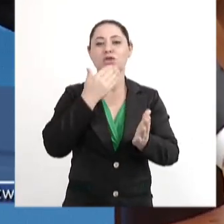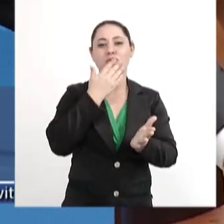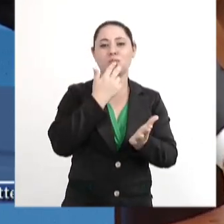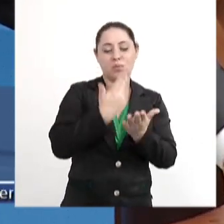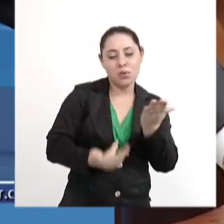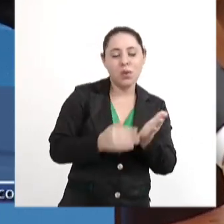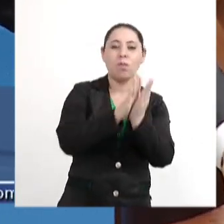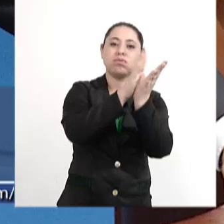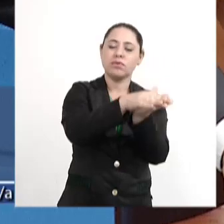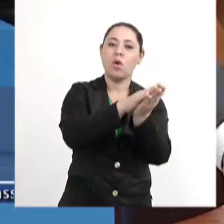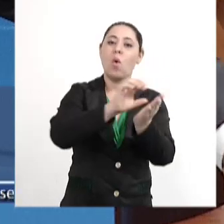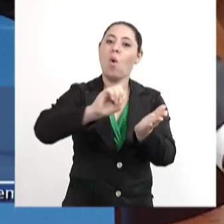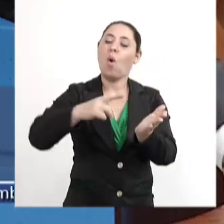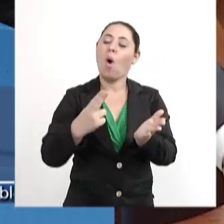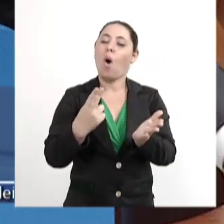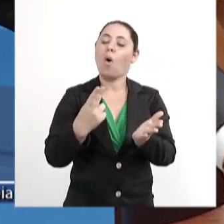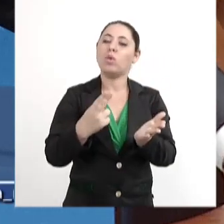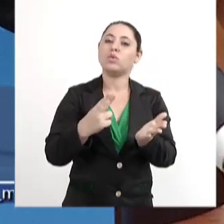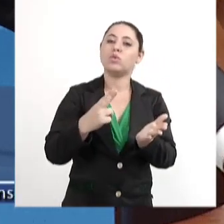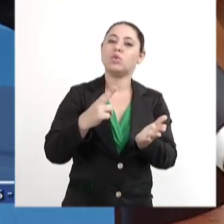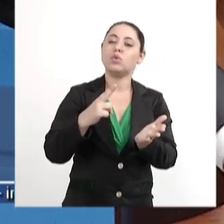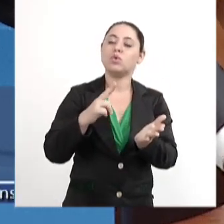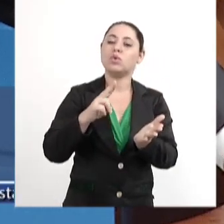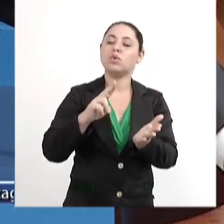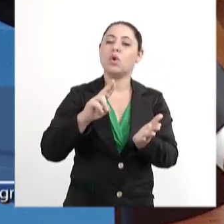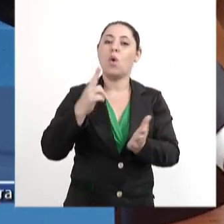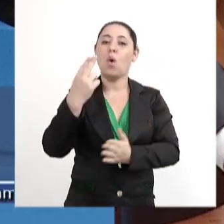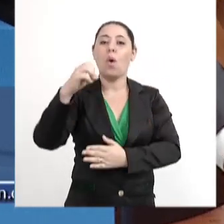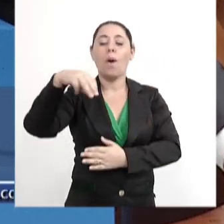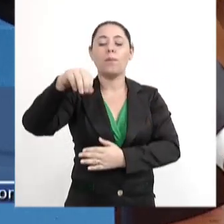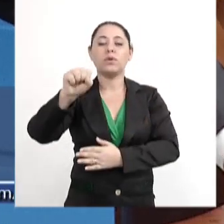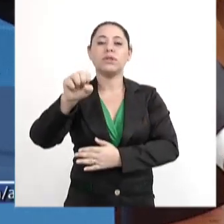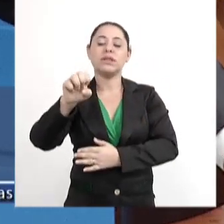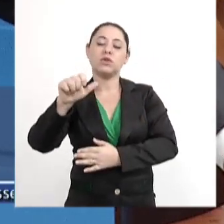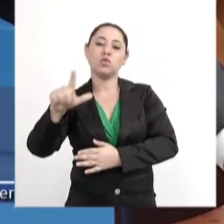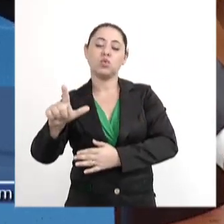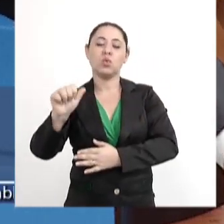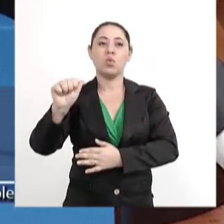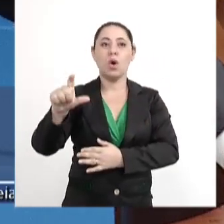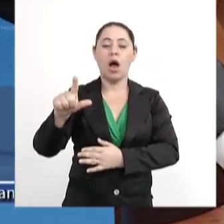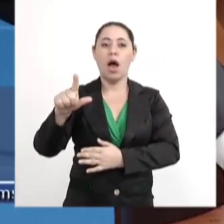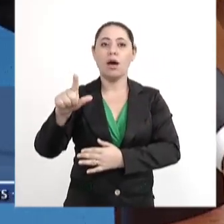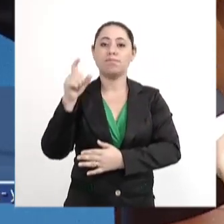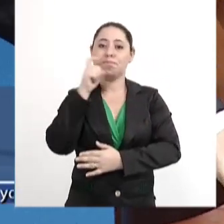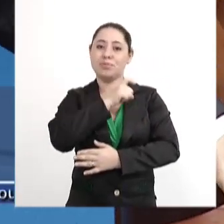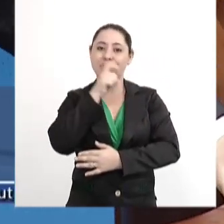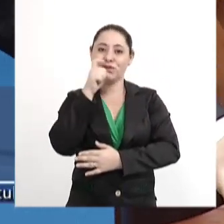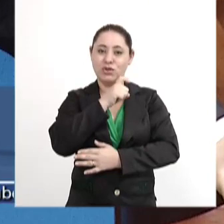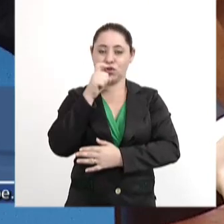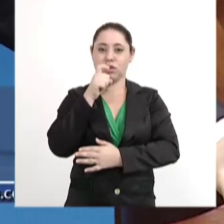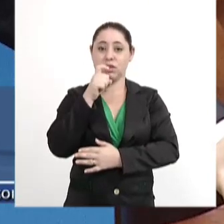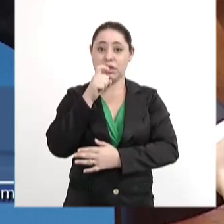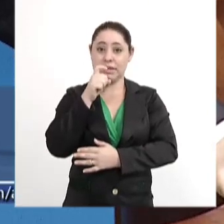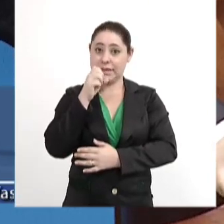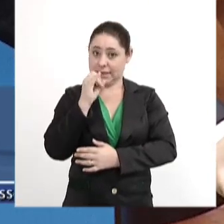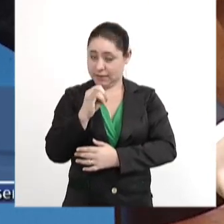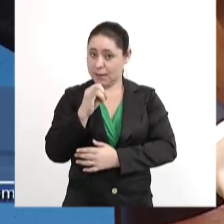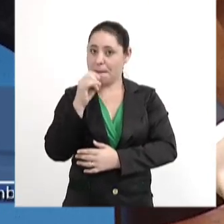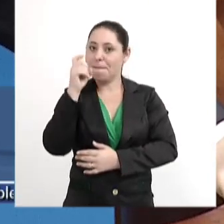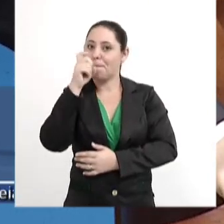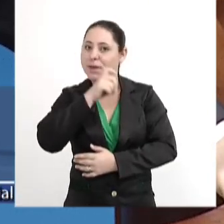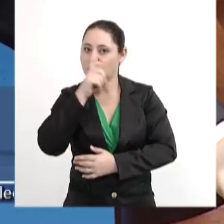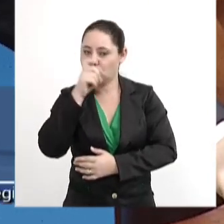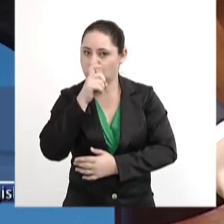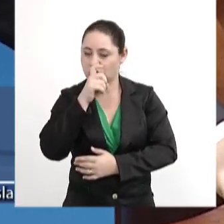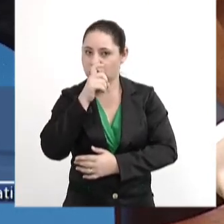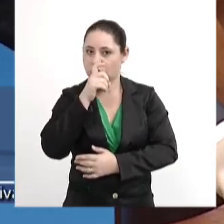de orientação homossexual, deputado Pedro Kemp, é obrigado a mentir. Quer dizer que se ele mentir sobre a